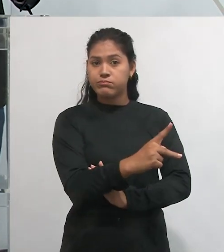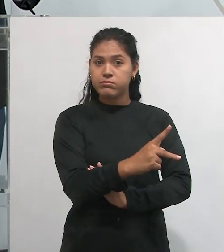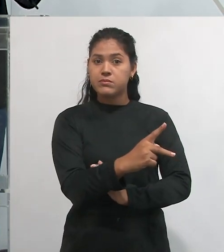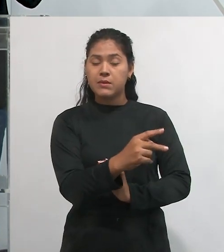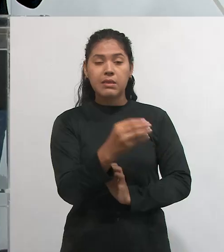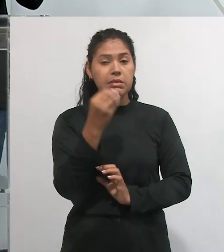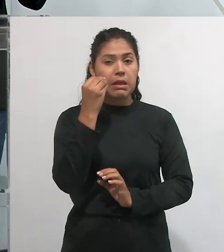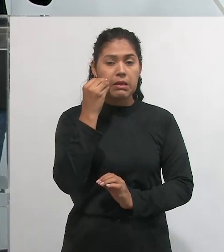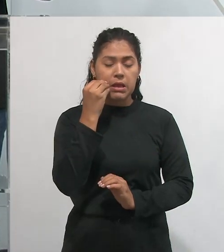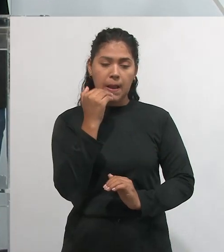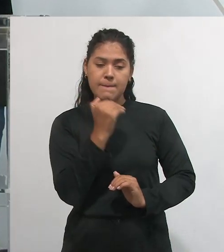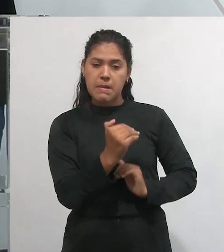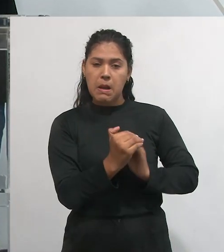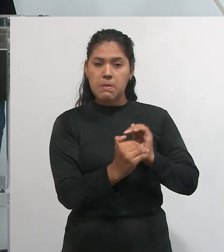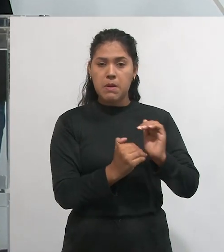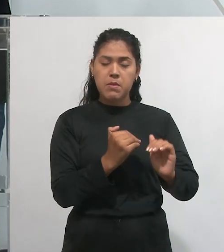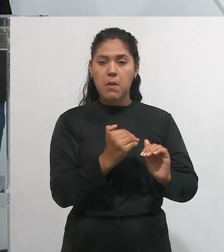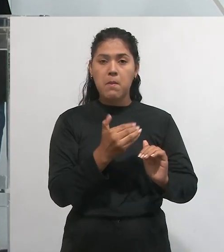desenvolver,